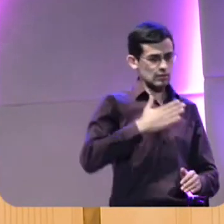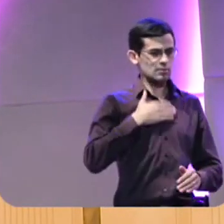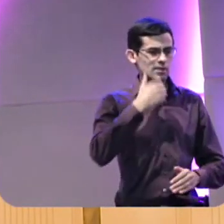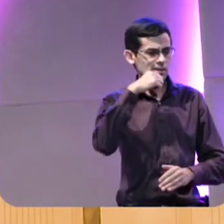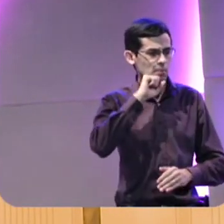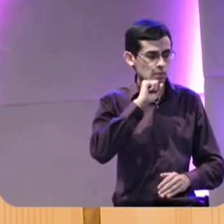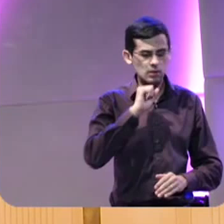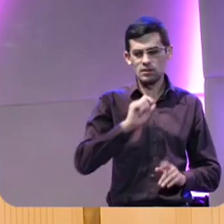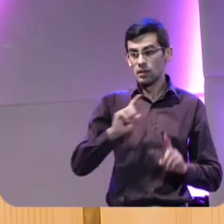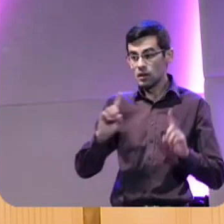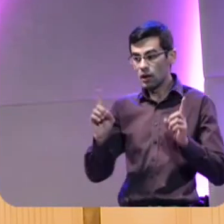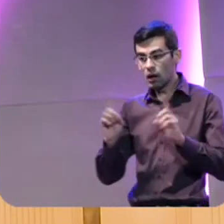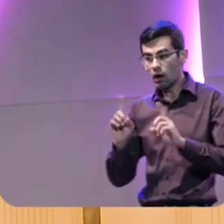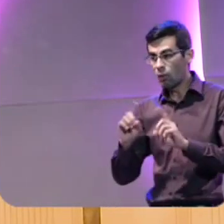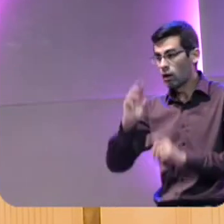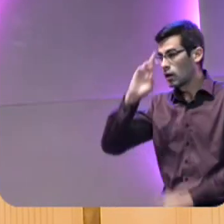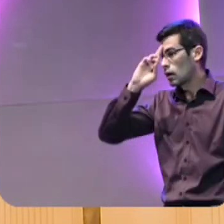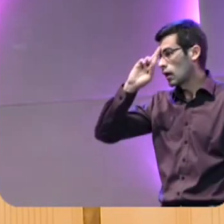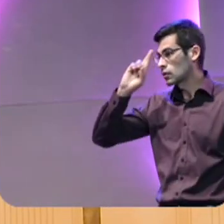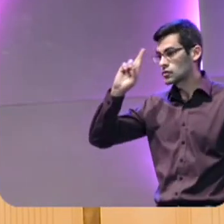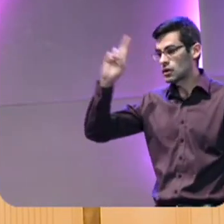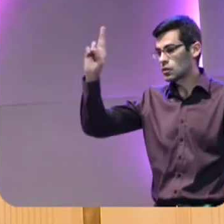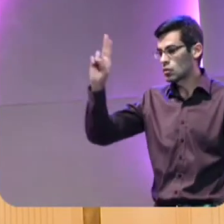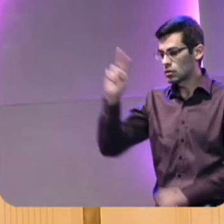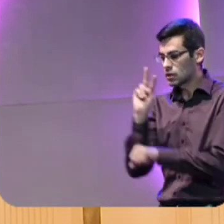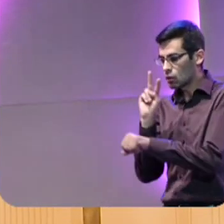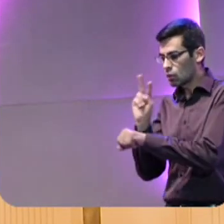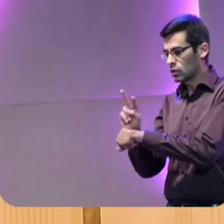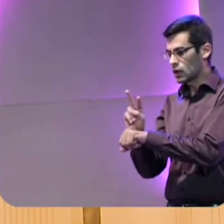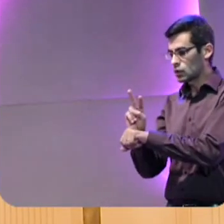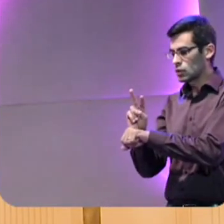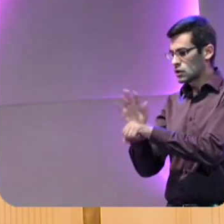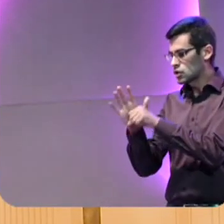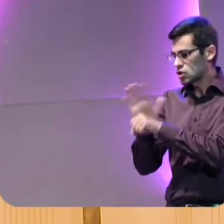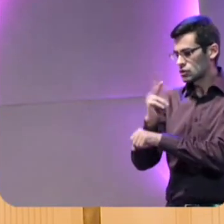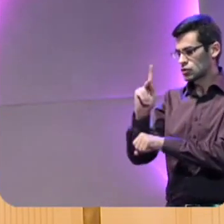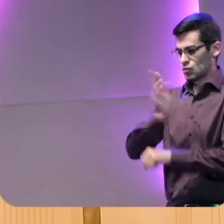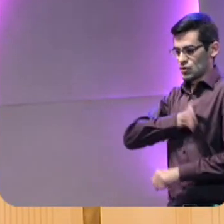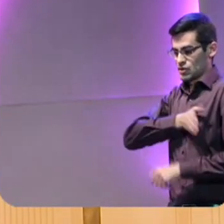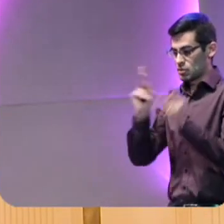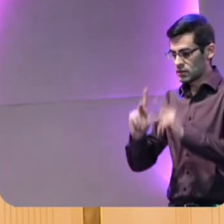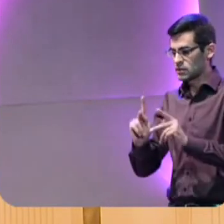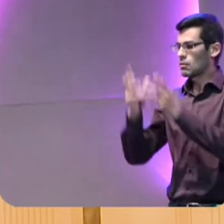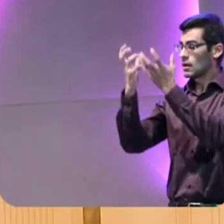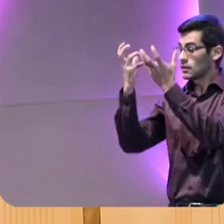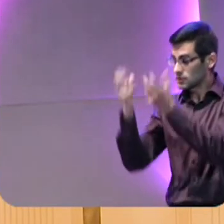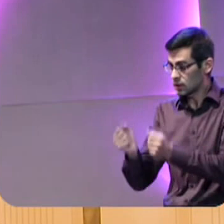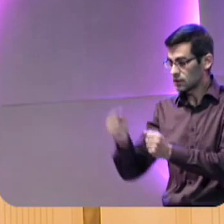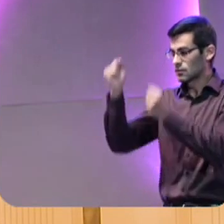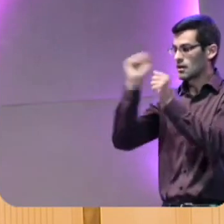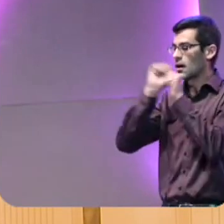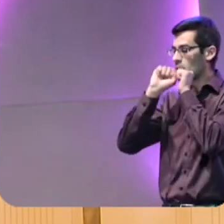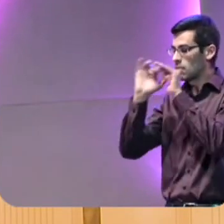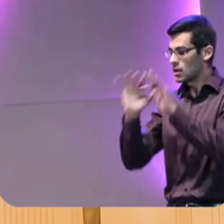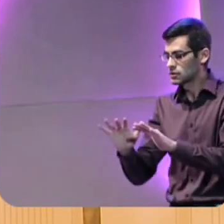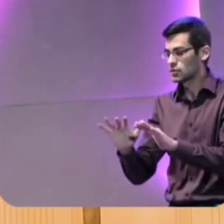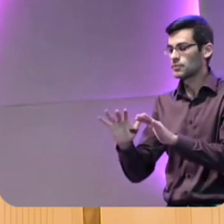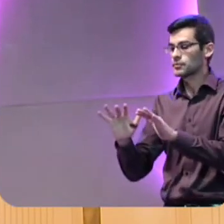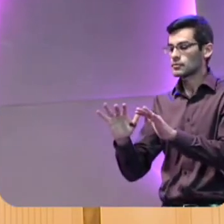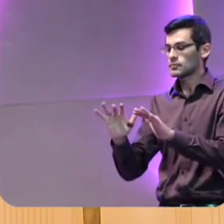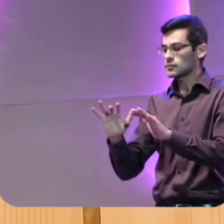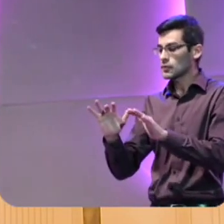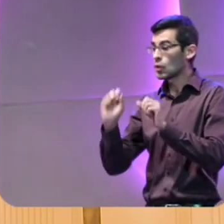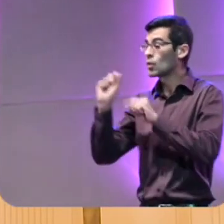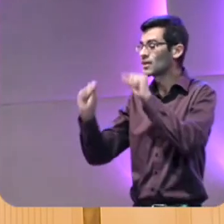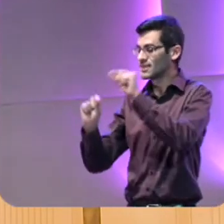falei: não, querida, é o Senhor que está agindo na tua vida, então recebe a bênção e